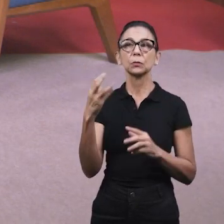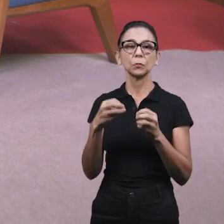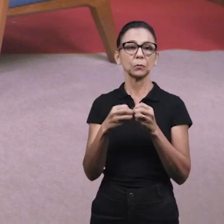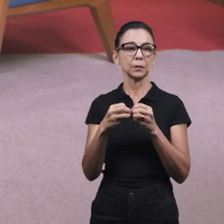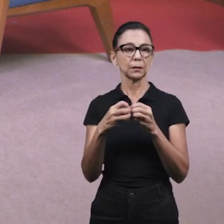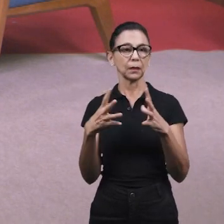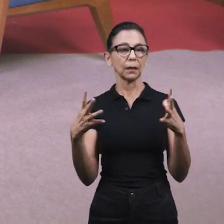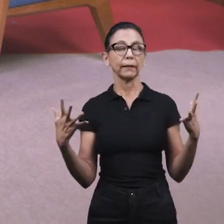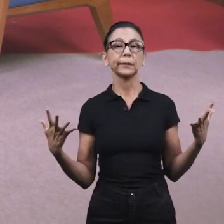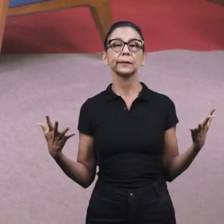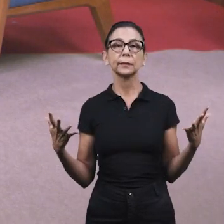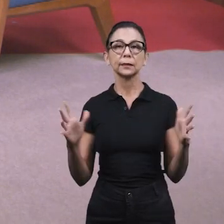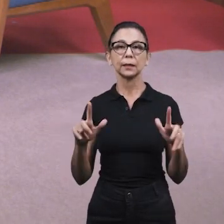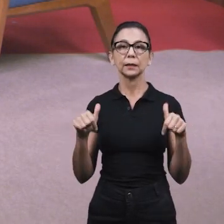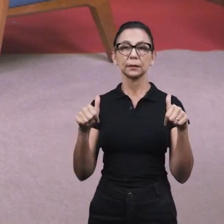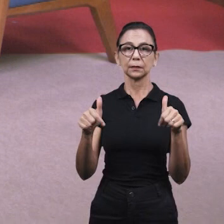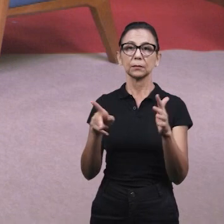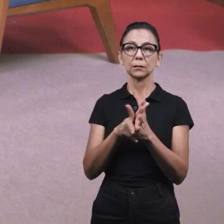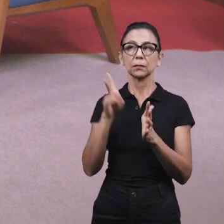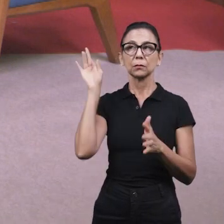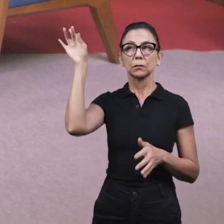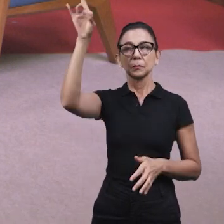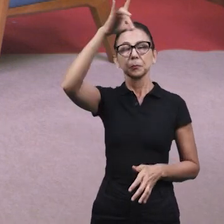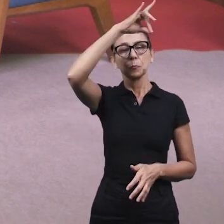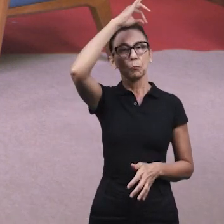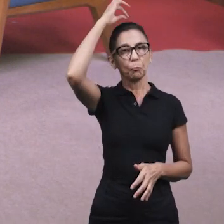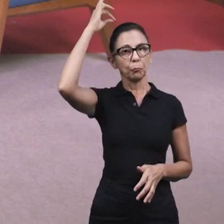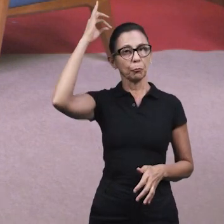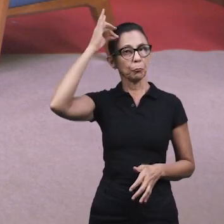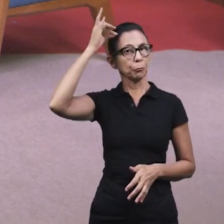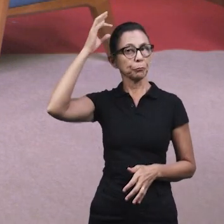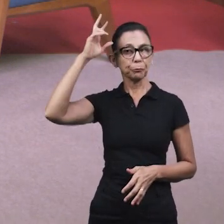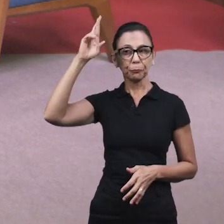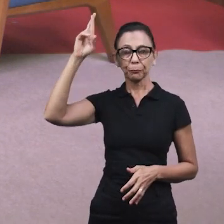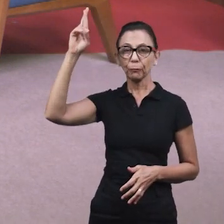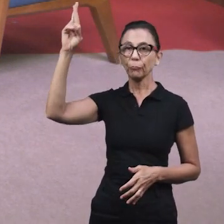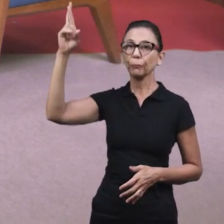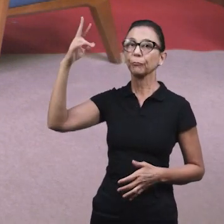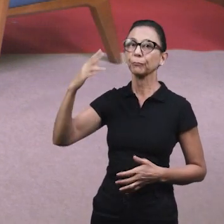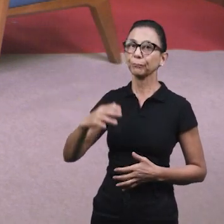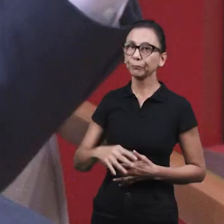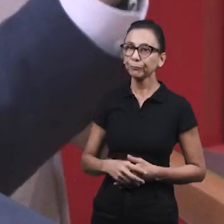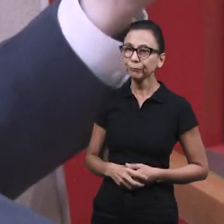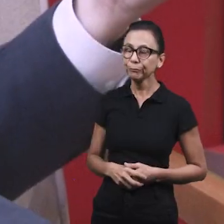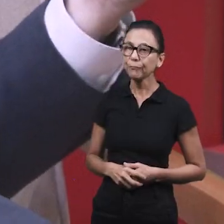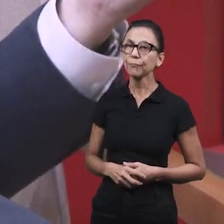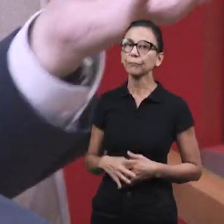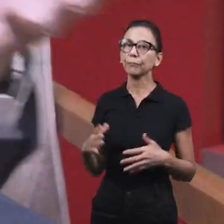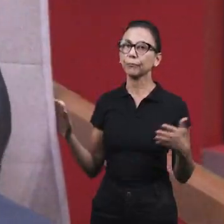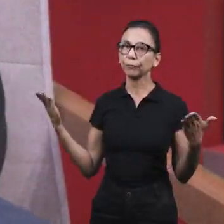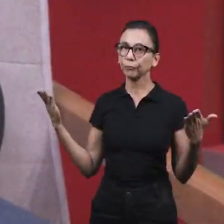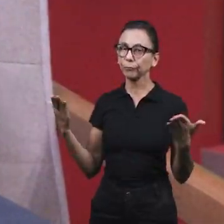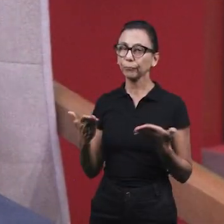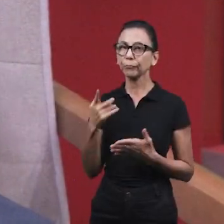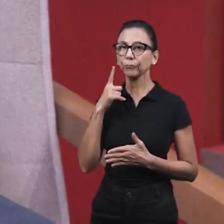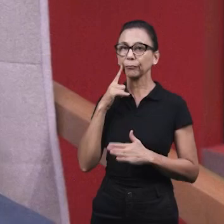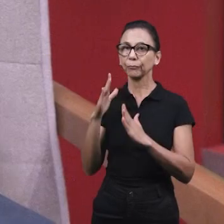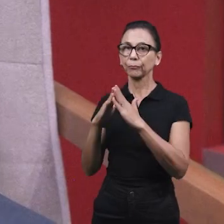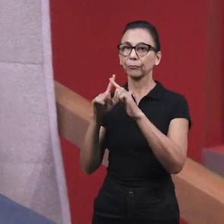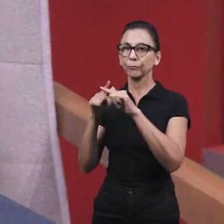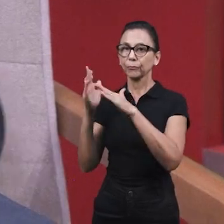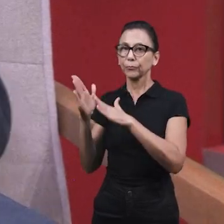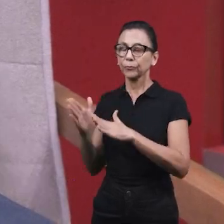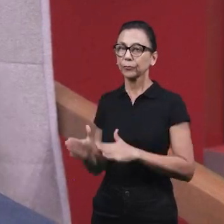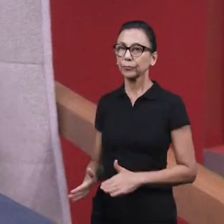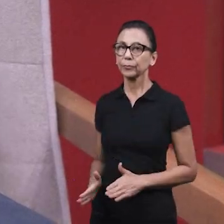vem do céu, pela operação do Espírito Santo do Senhor, por Jesus, pela vida de Jesus, o seu